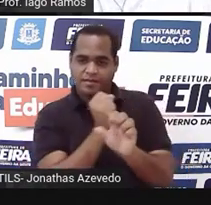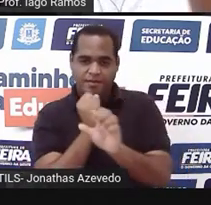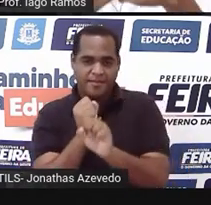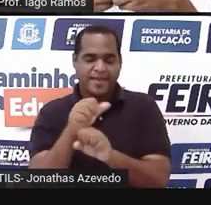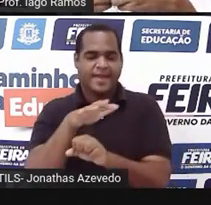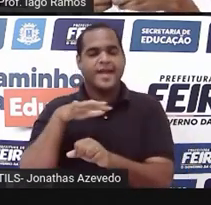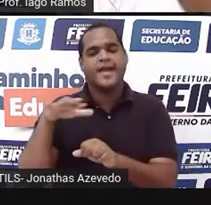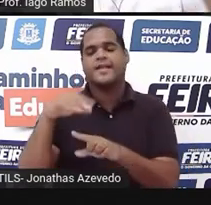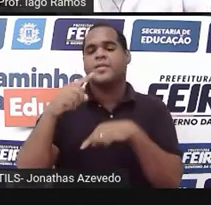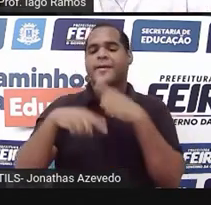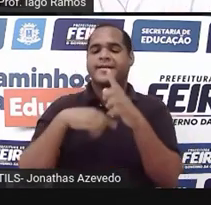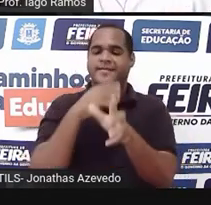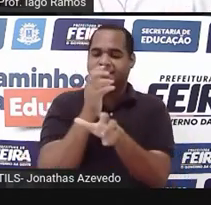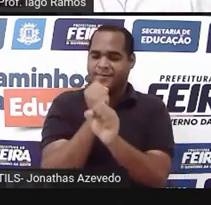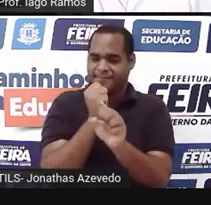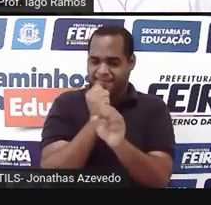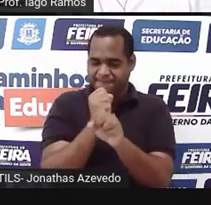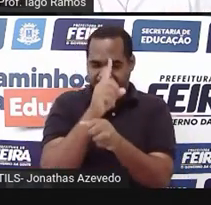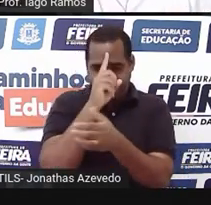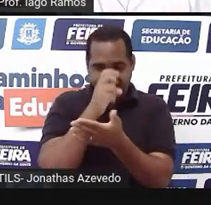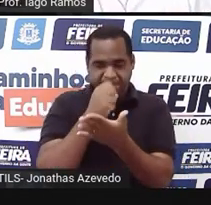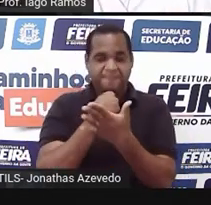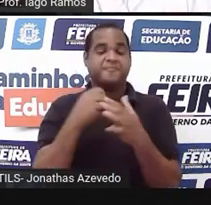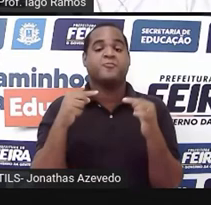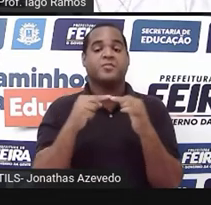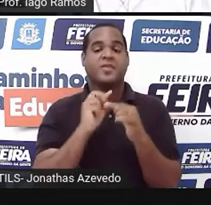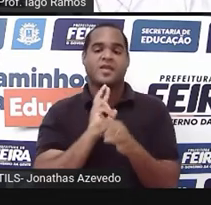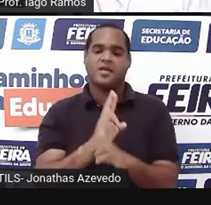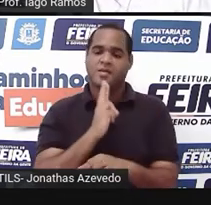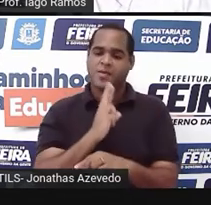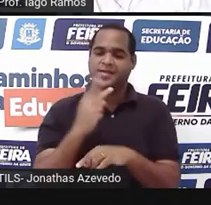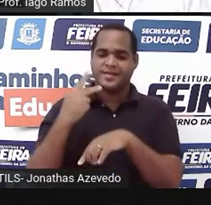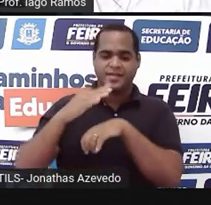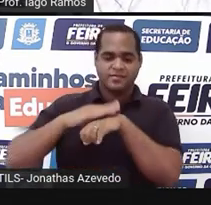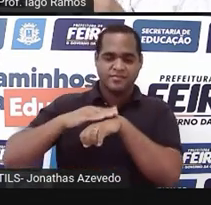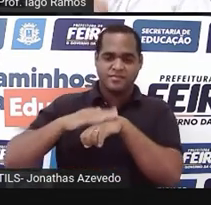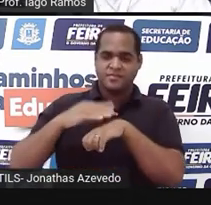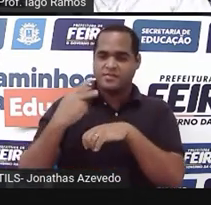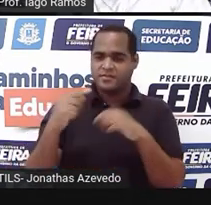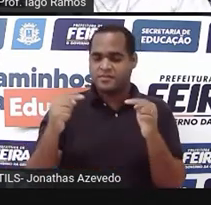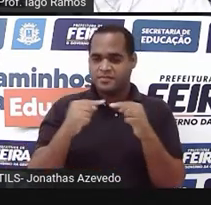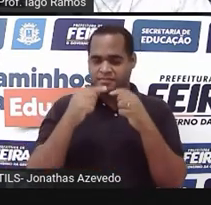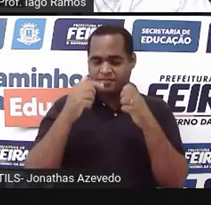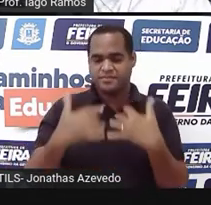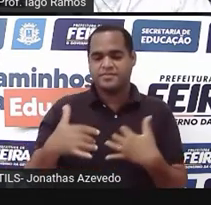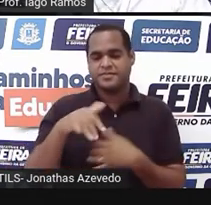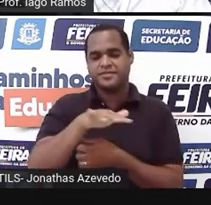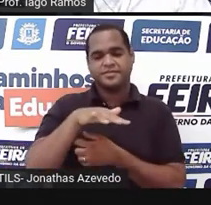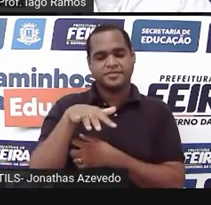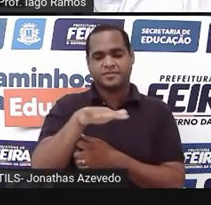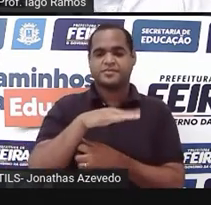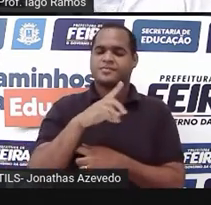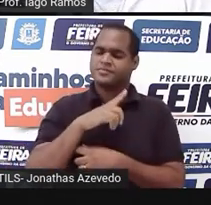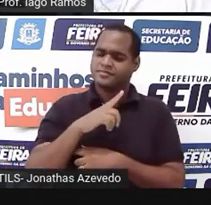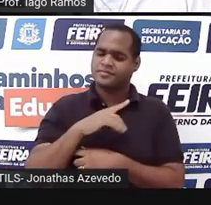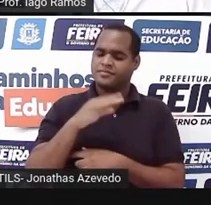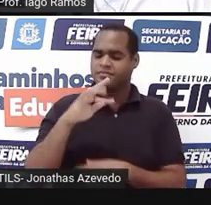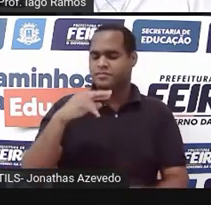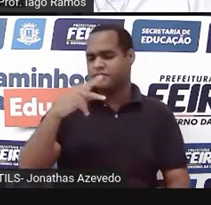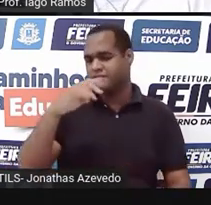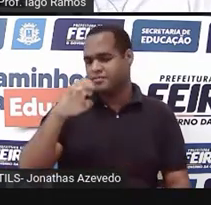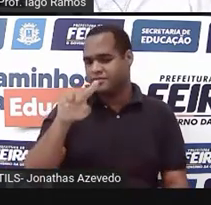faz uma soma e essa soma o resultado dela é a área do trapézio Tá bom